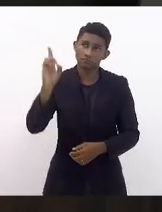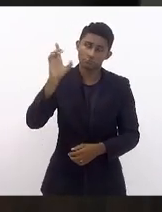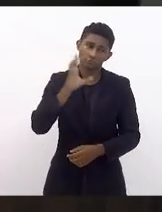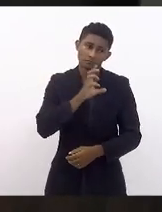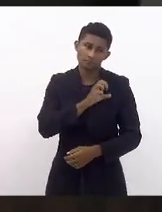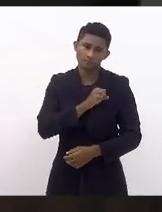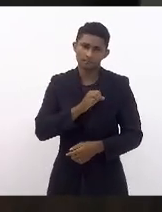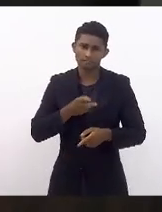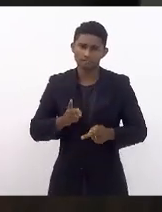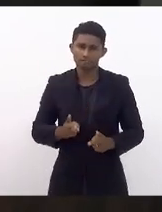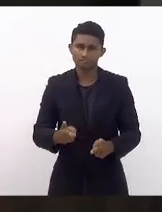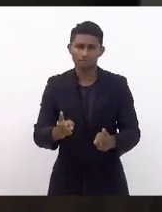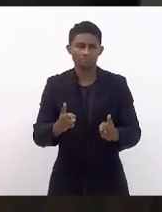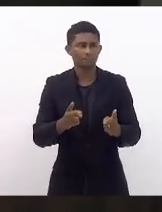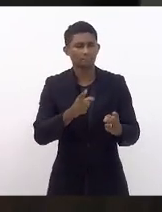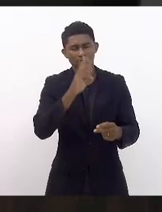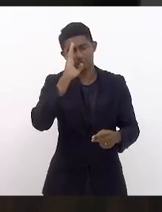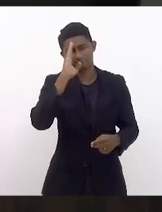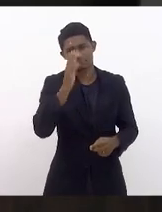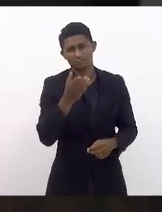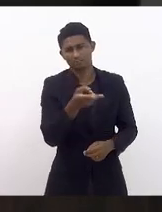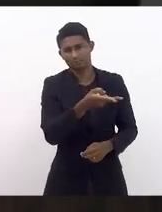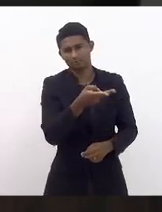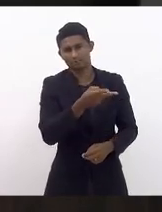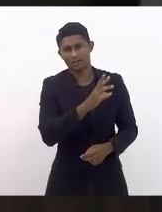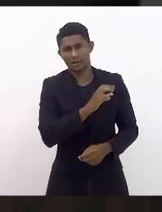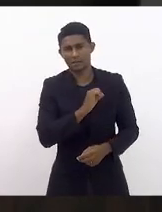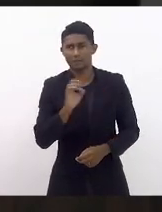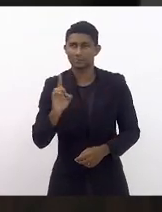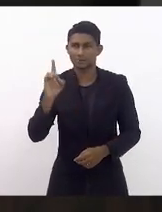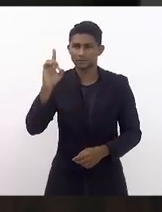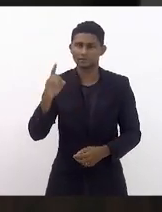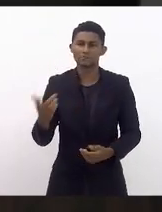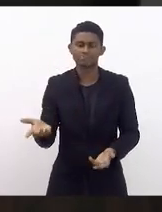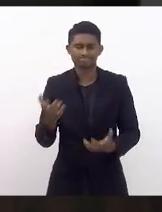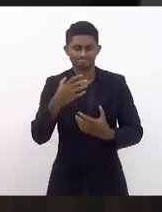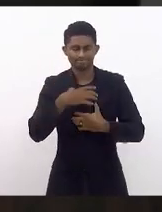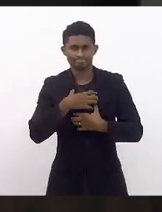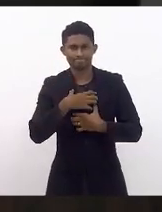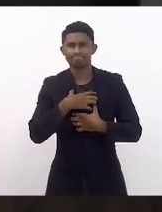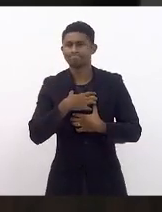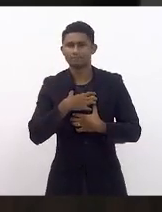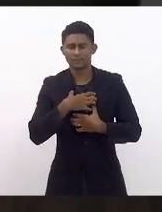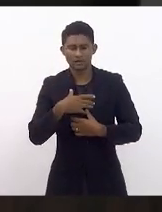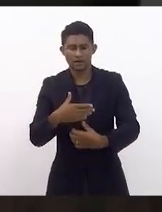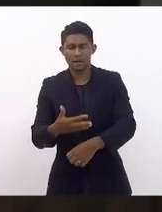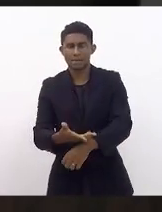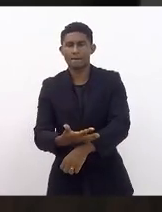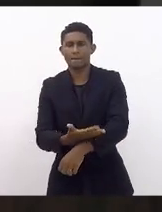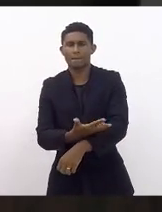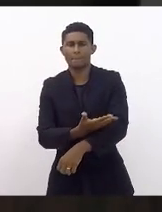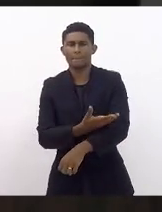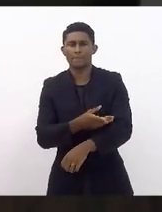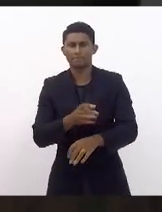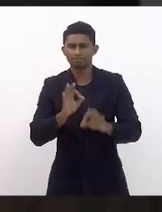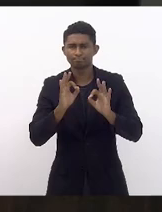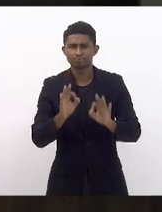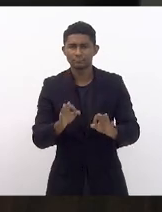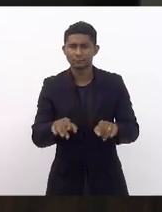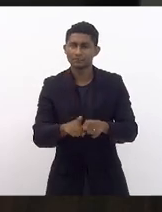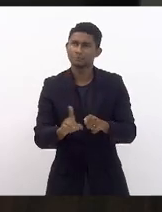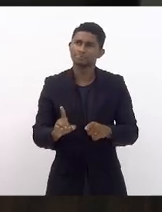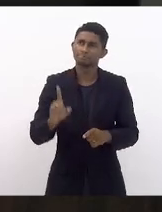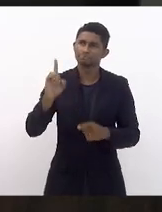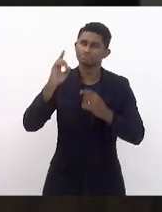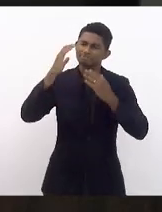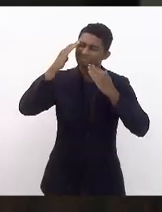Deus, acima de todas as coisas. Então, isso me traz realmente muita emoção e gratidão a Deus